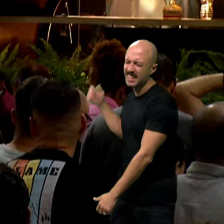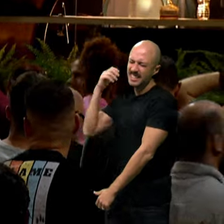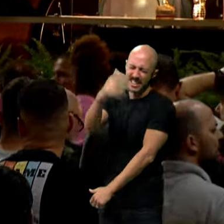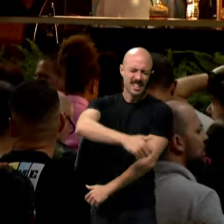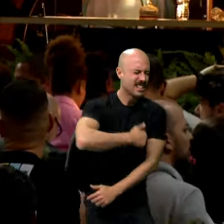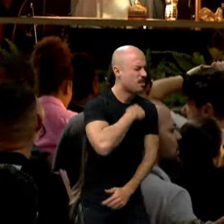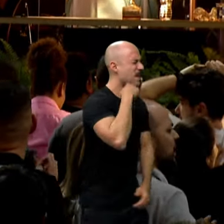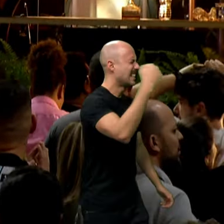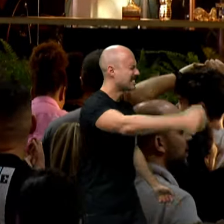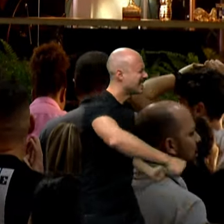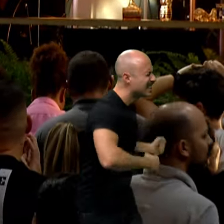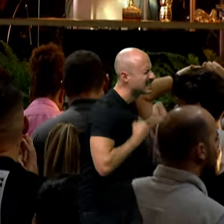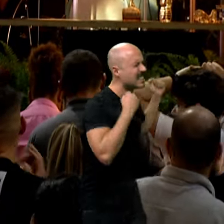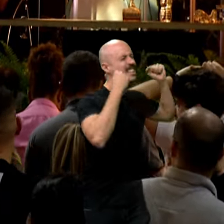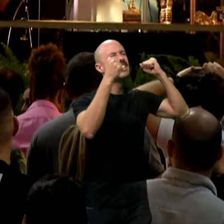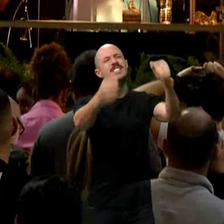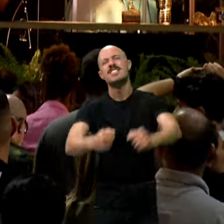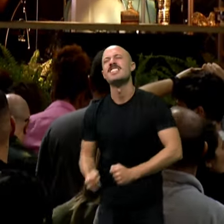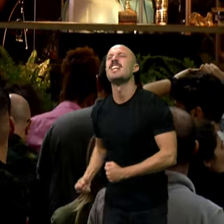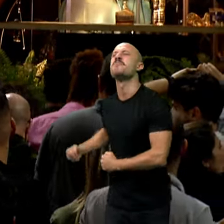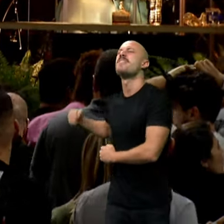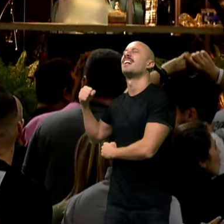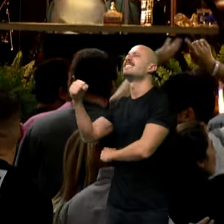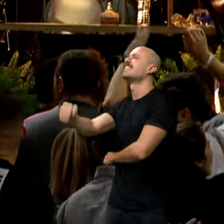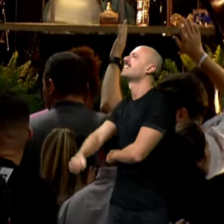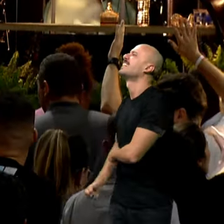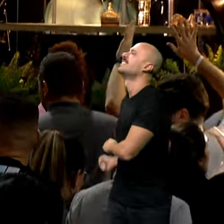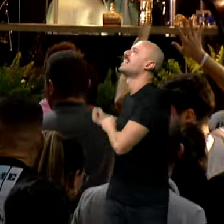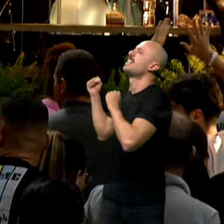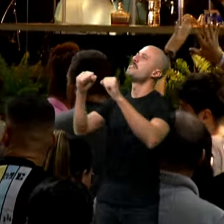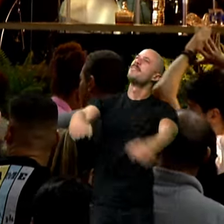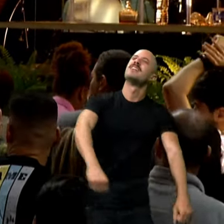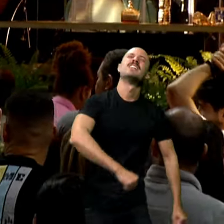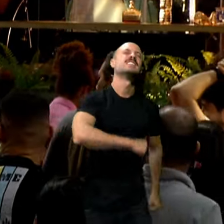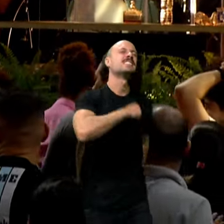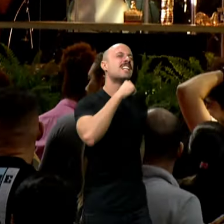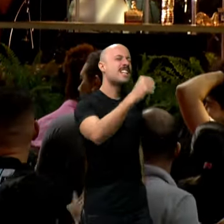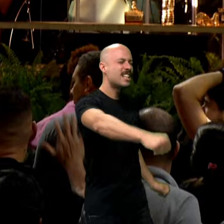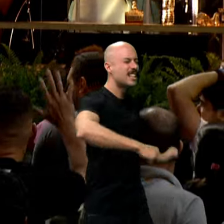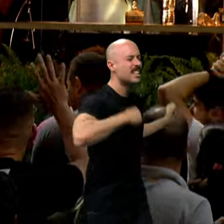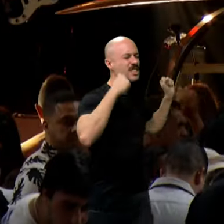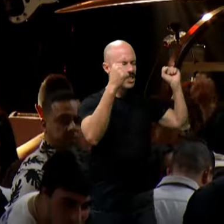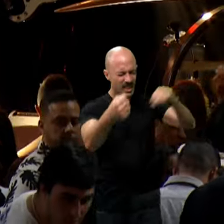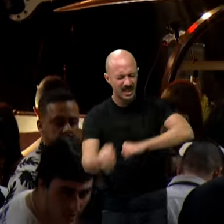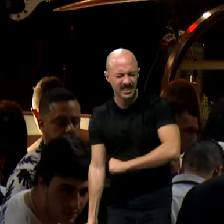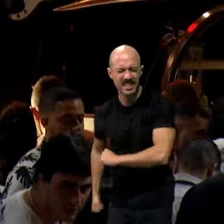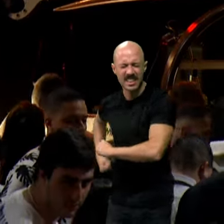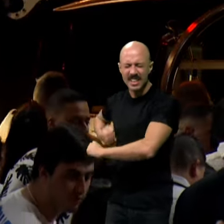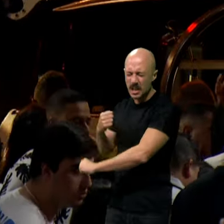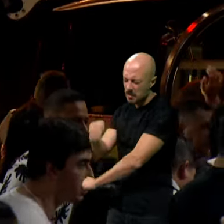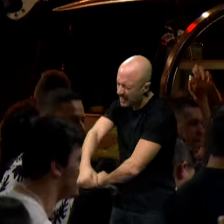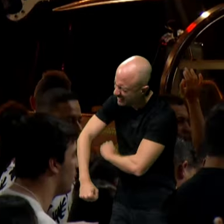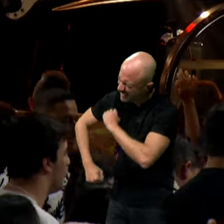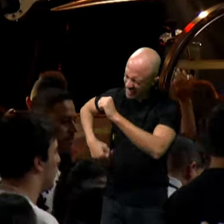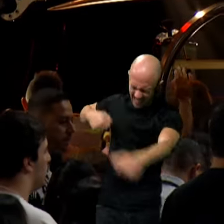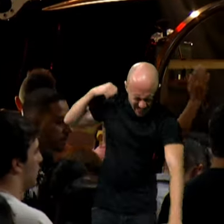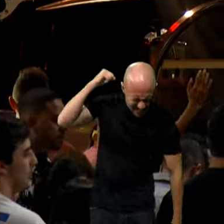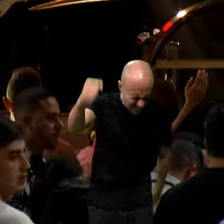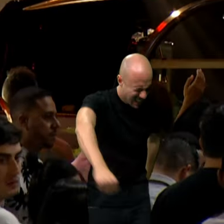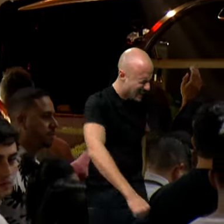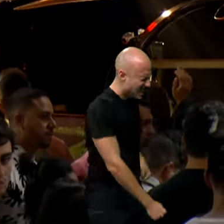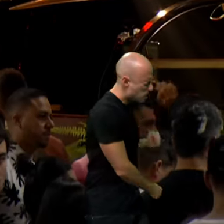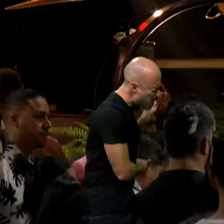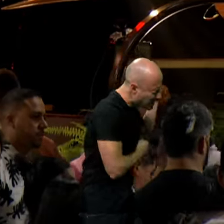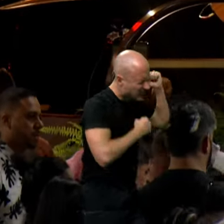Ele canta, a planta na vaca tarabachou,